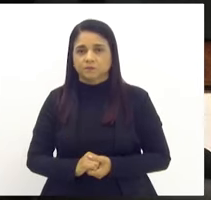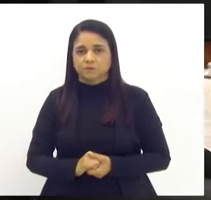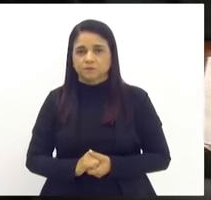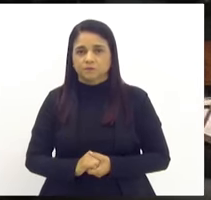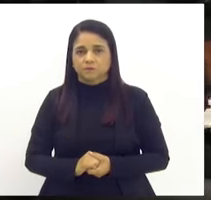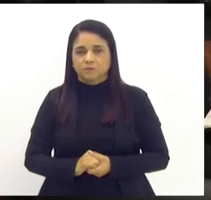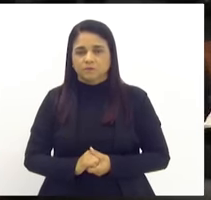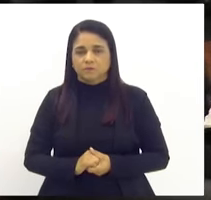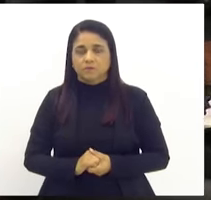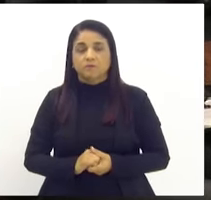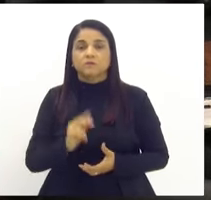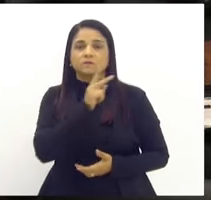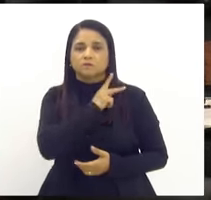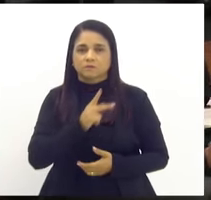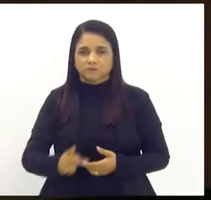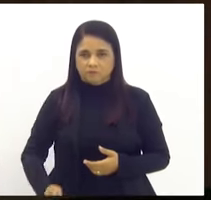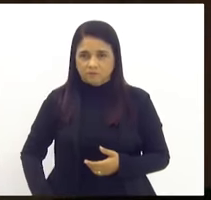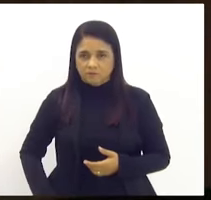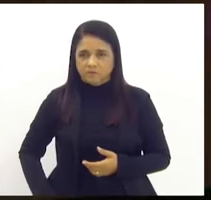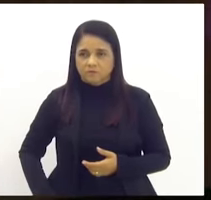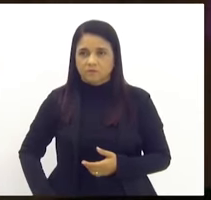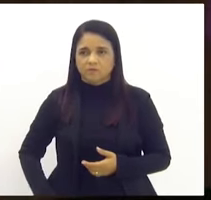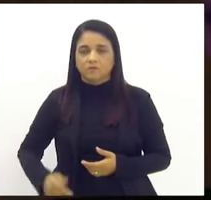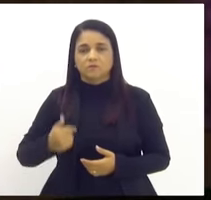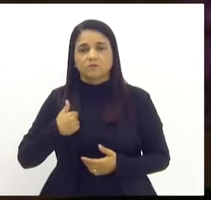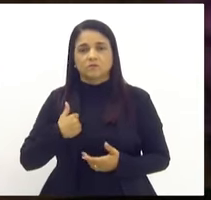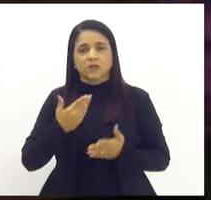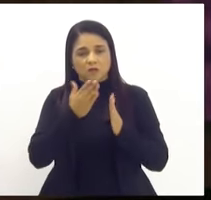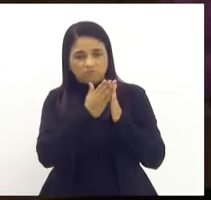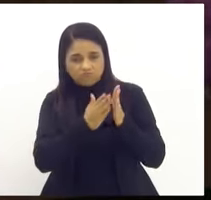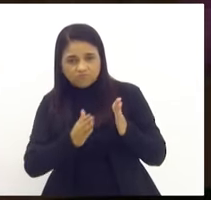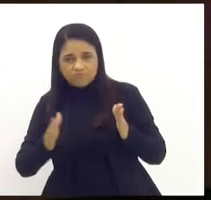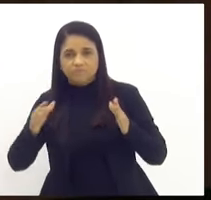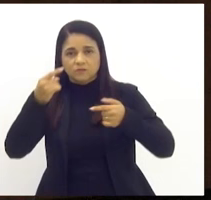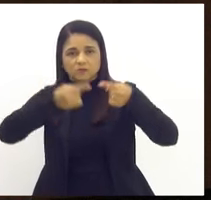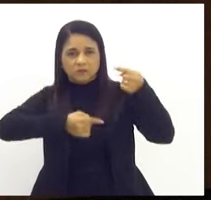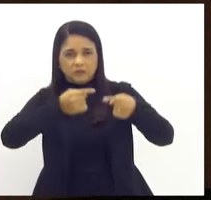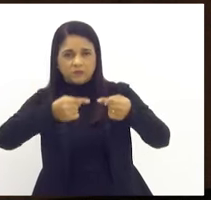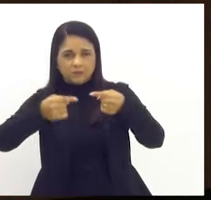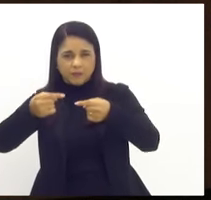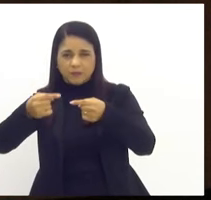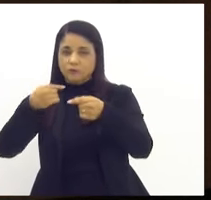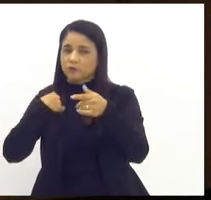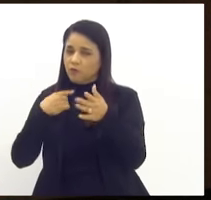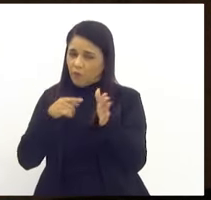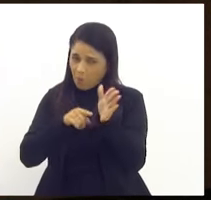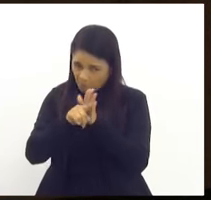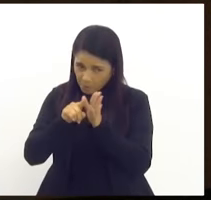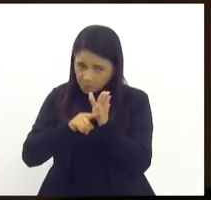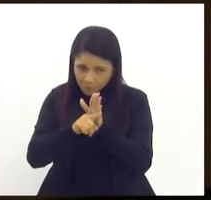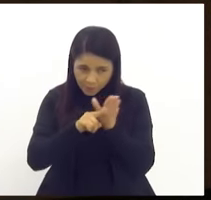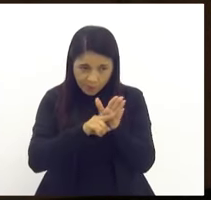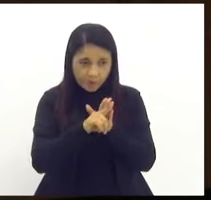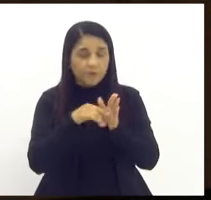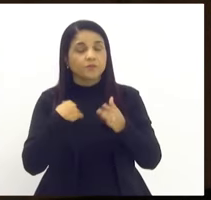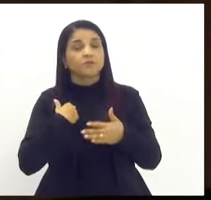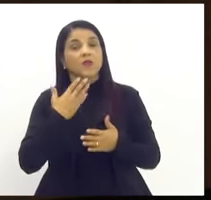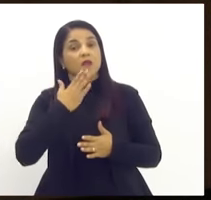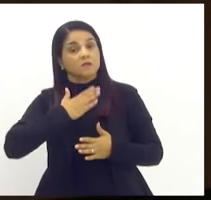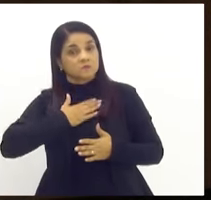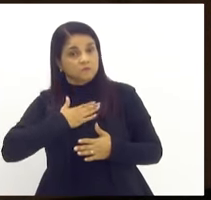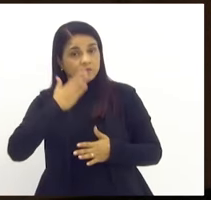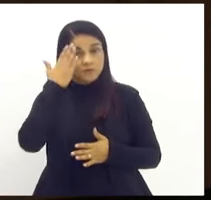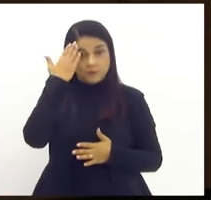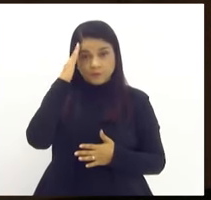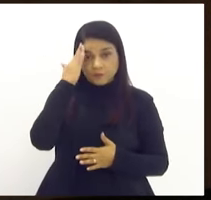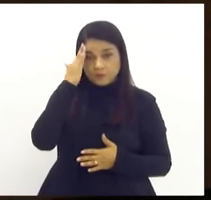Rocha Presidente eu acho que ao longo dos debates farei alguns questionamentos mas entendo que